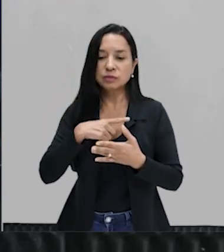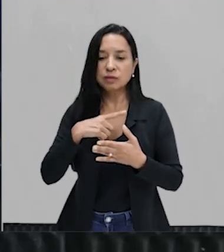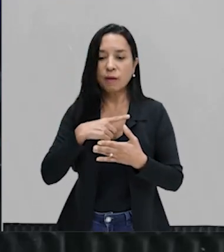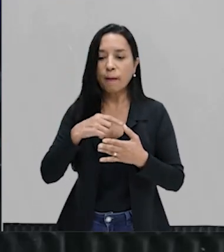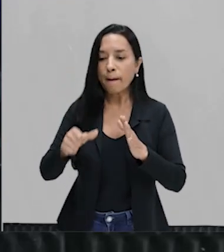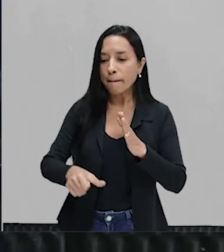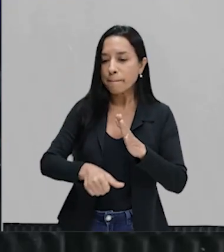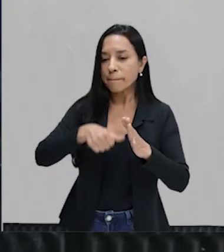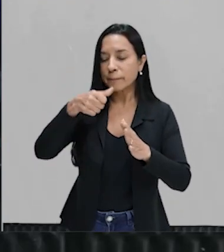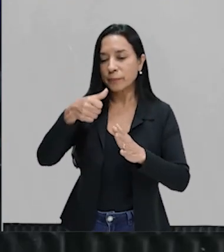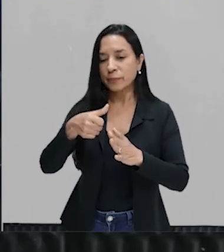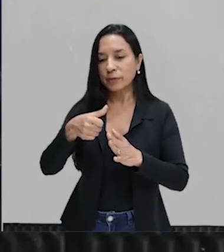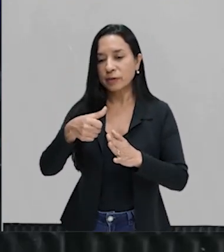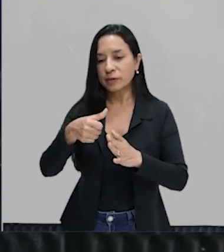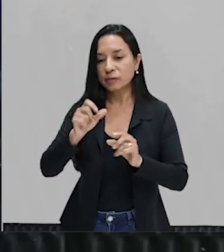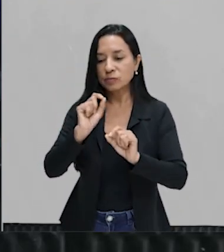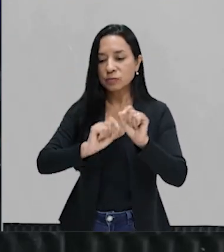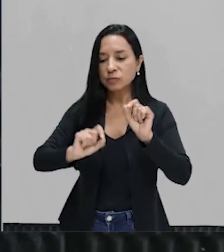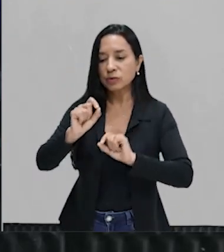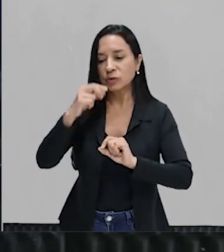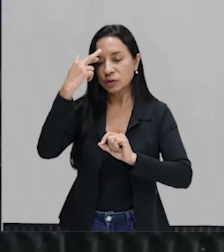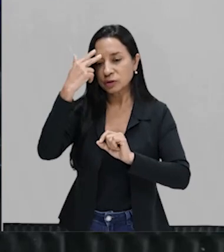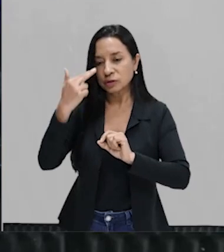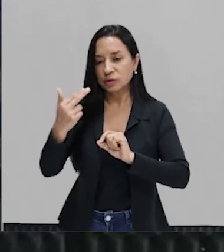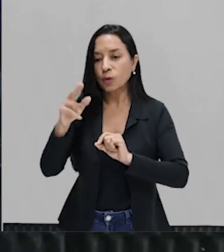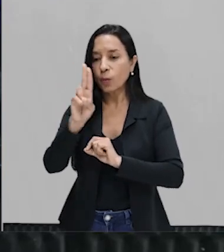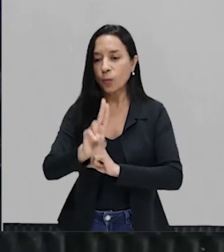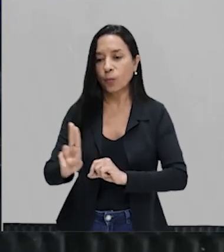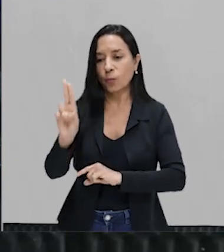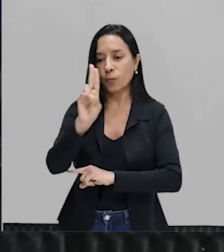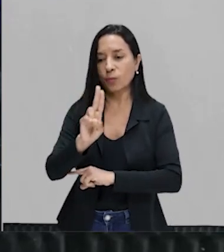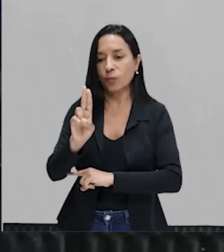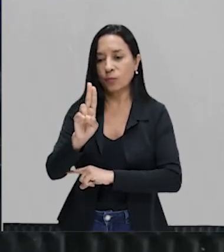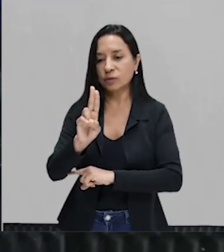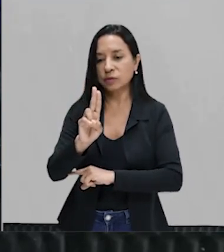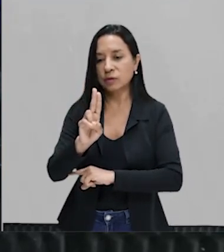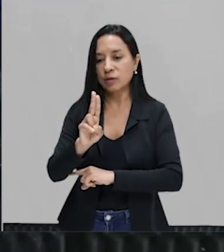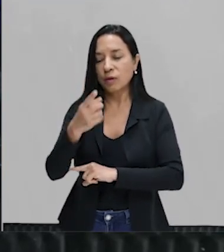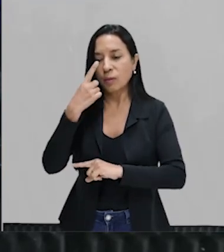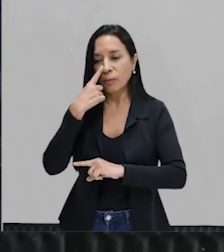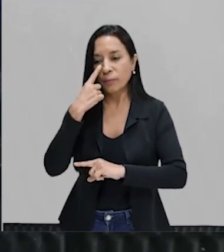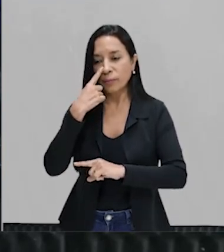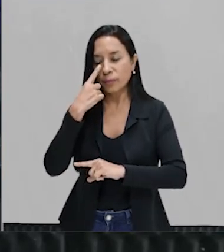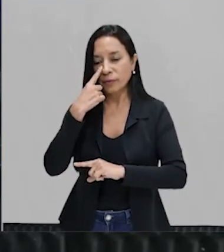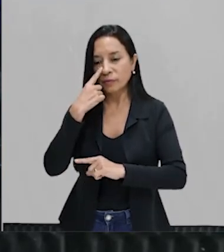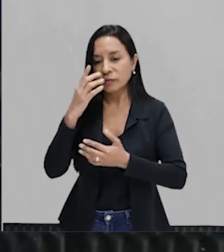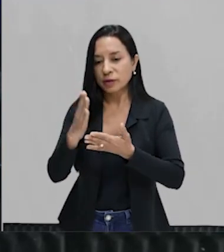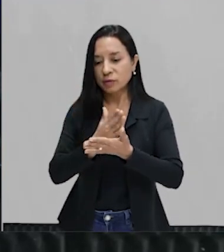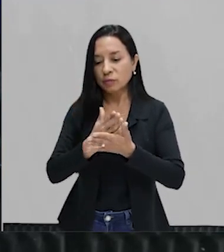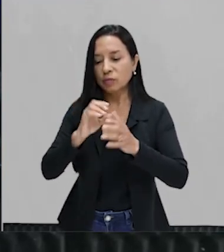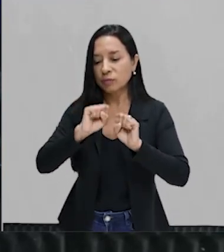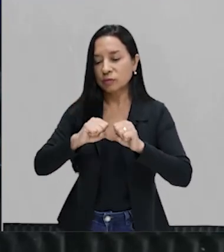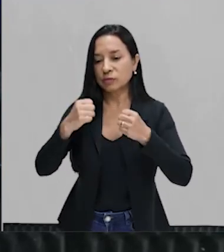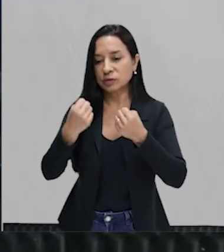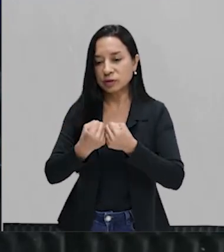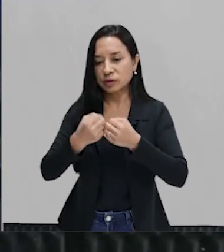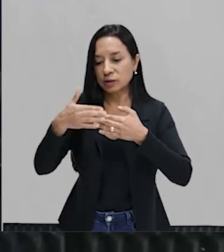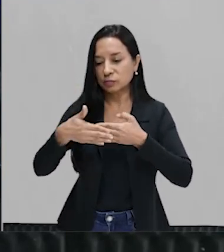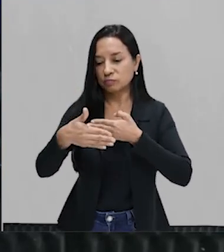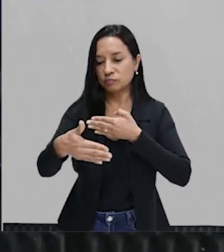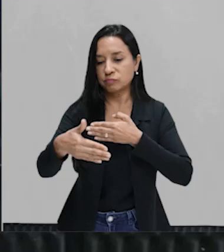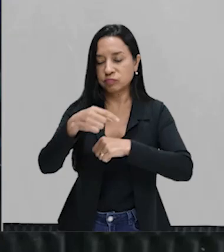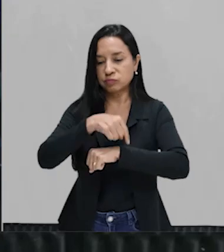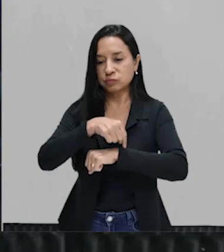matéria-prima que os historiadores utilizam para analisar determinadas sociedades no decorrer do